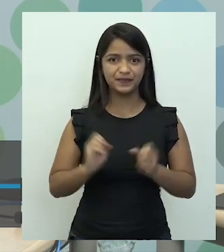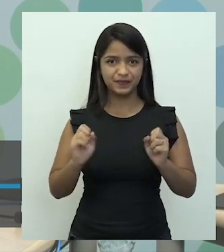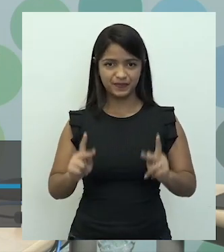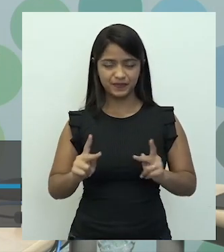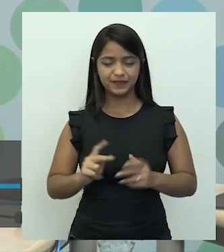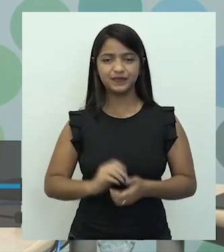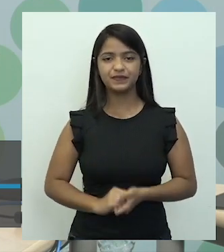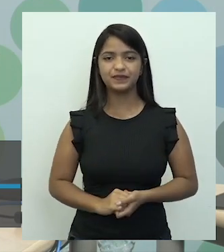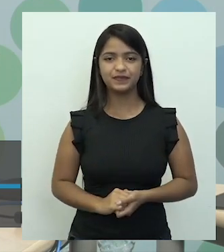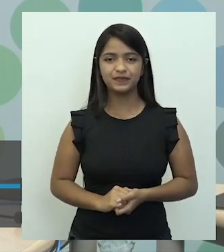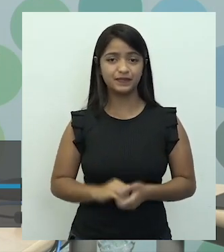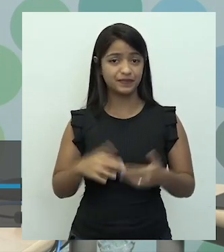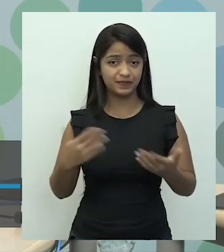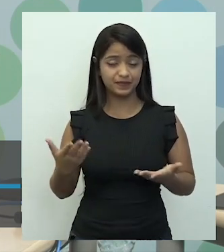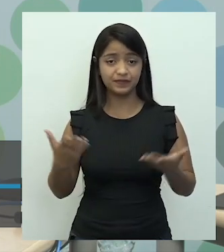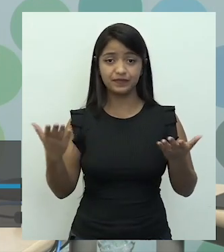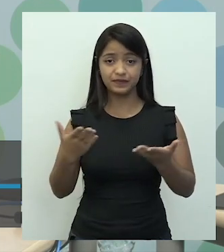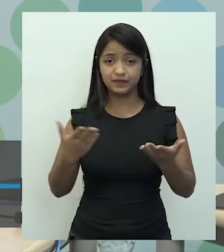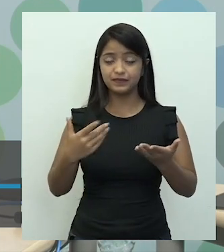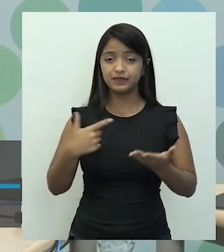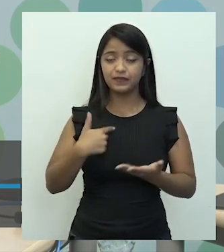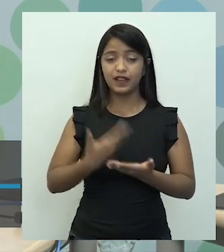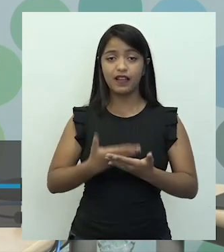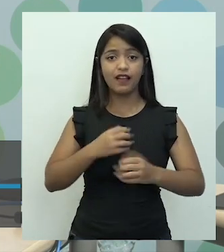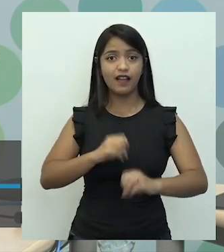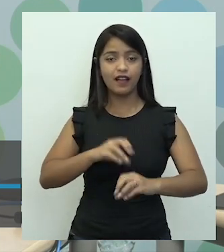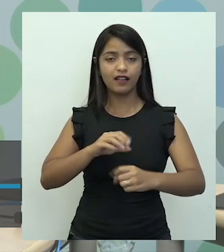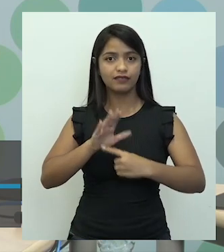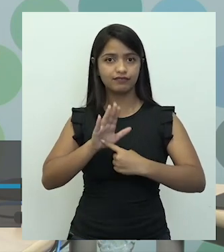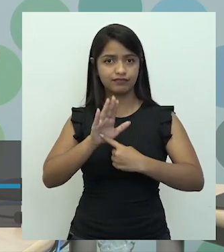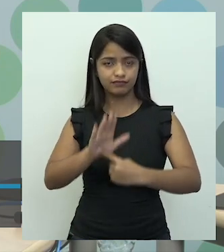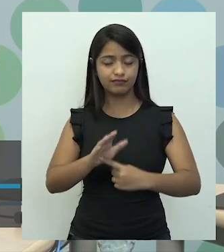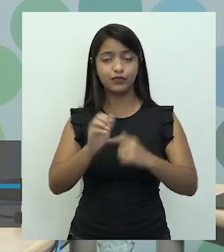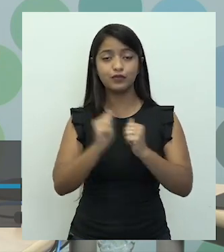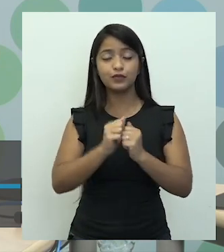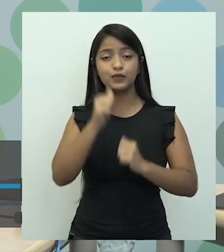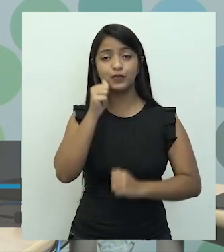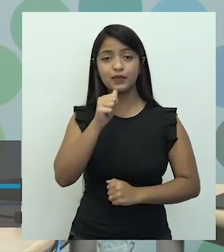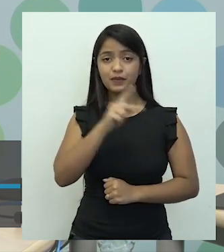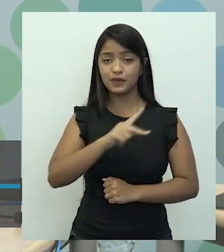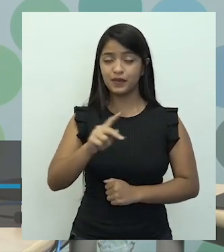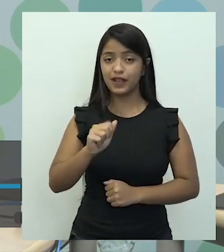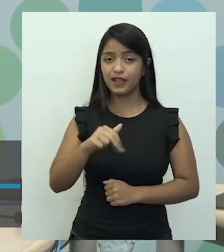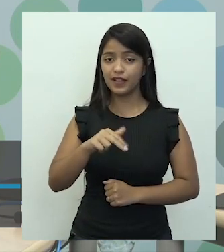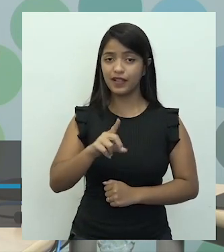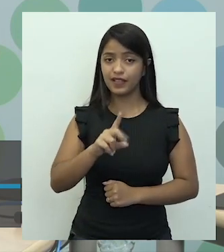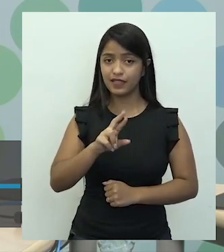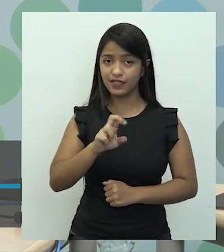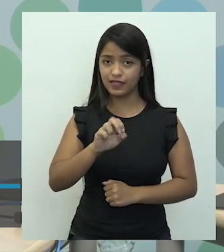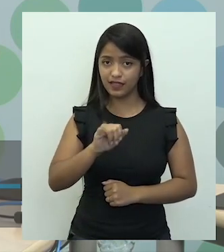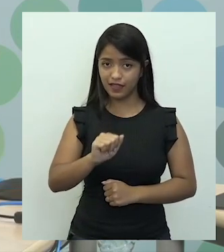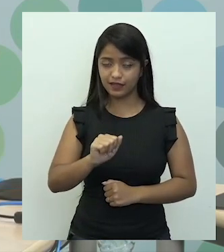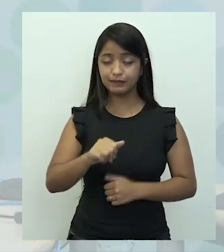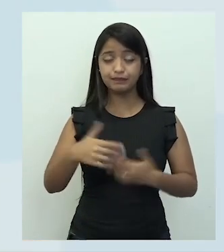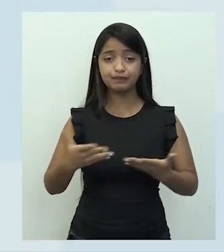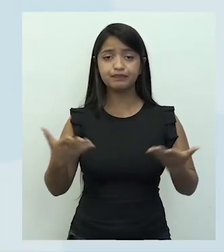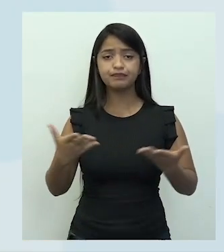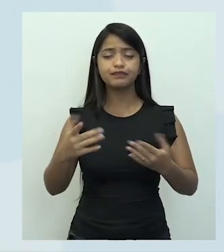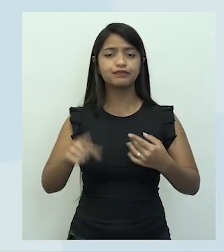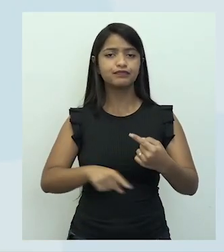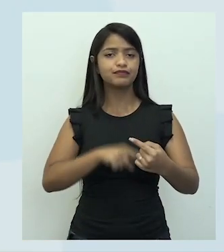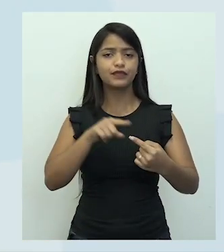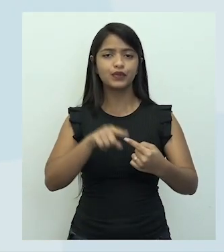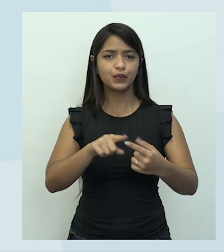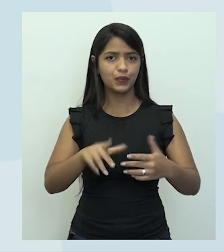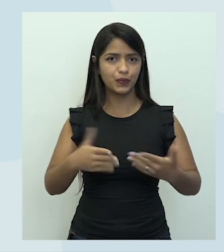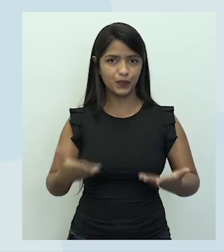Então, hoje eu vou apresentar a aula junto com a professora Andreia, ok? Então, vamos aos nossos objetivos, tá